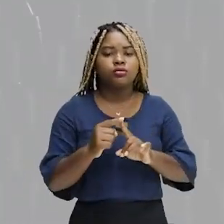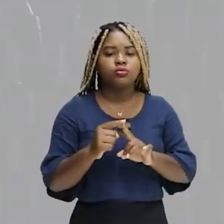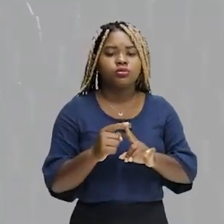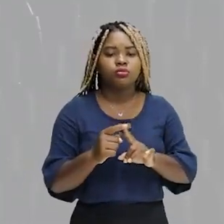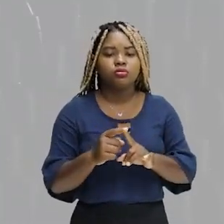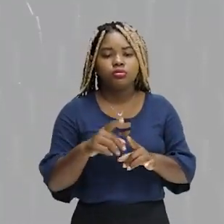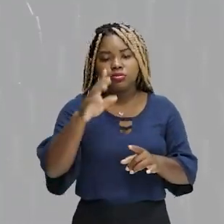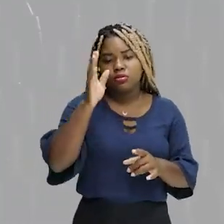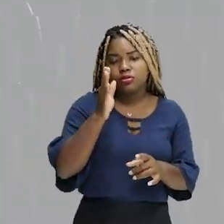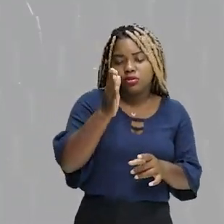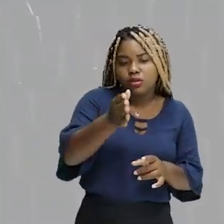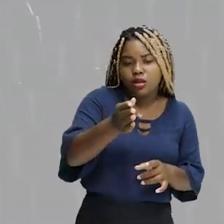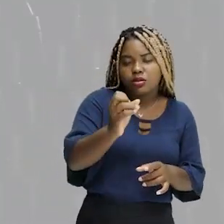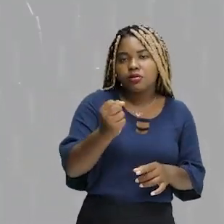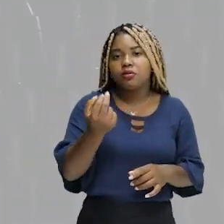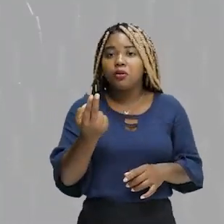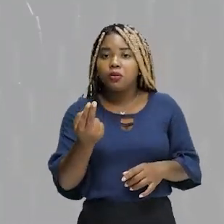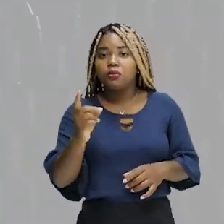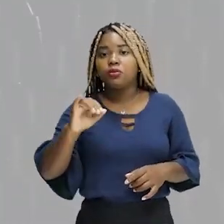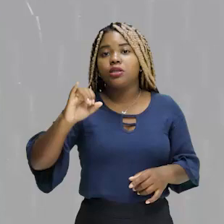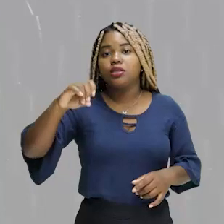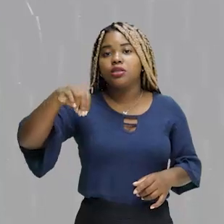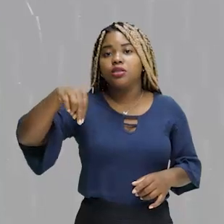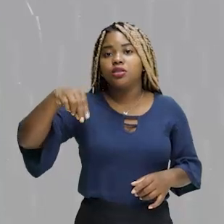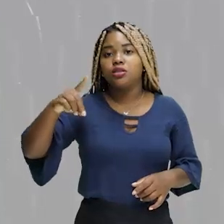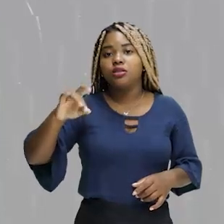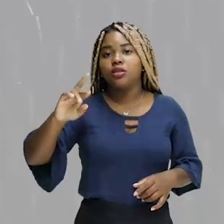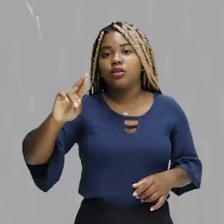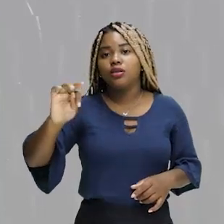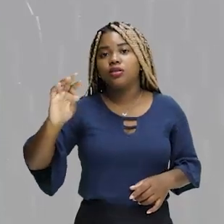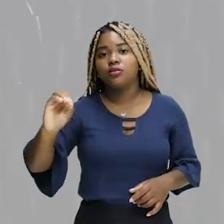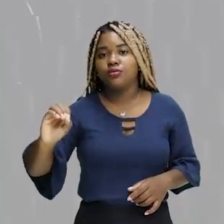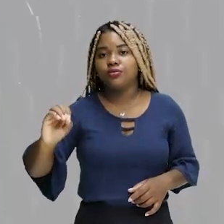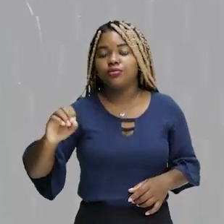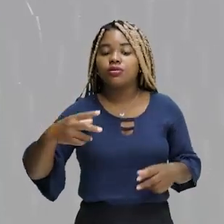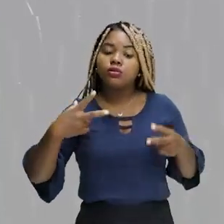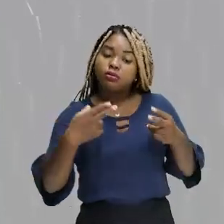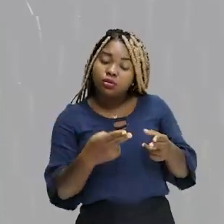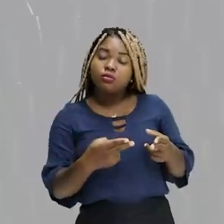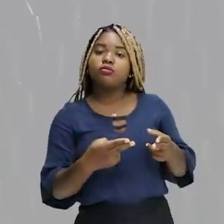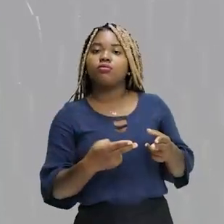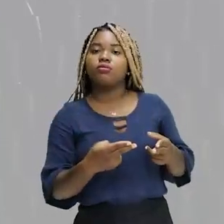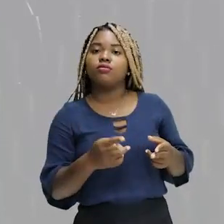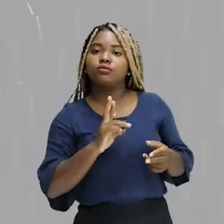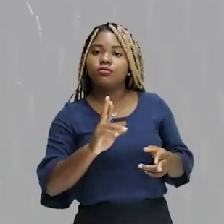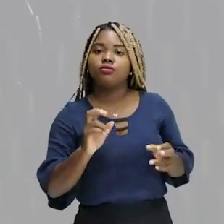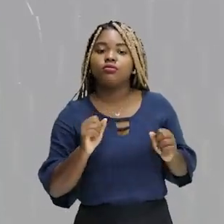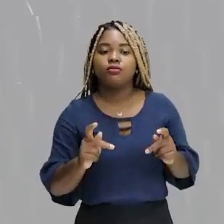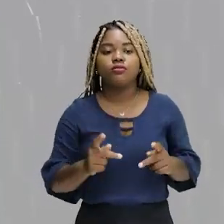variação de entalpia vai ser a mesma. Então, vamos ter o mesmo resultado.